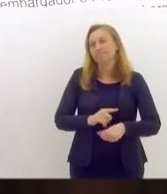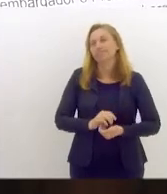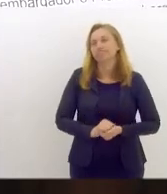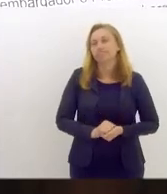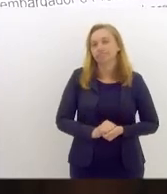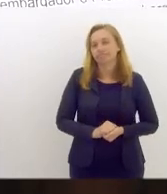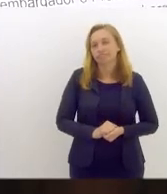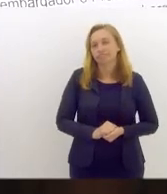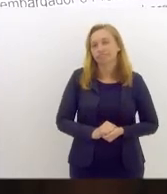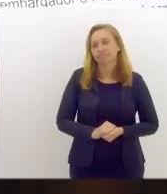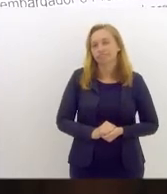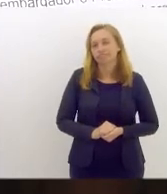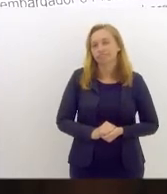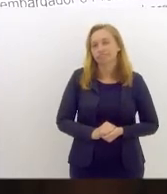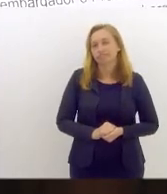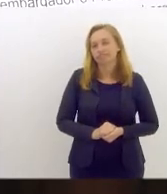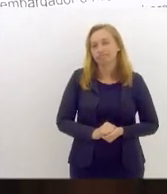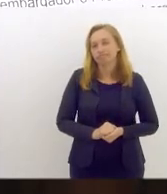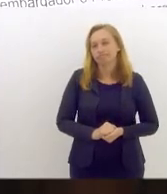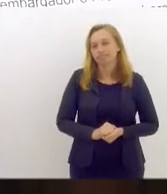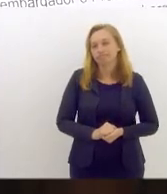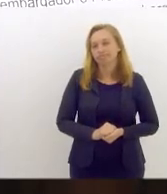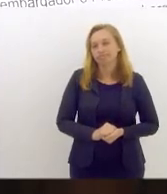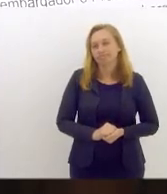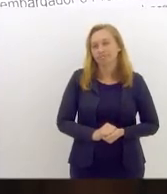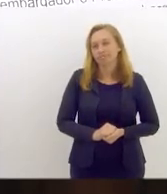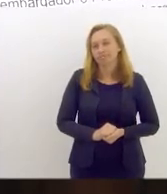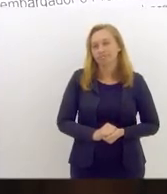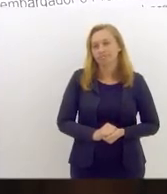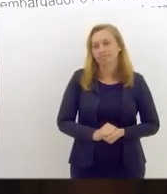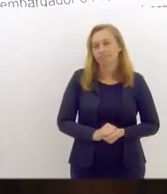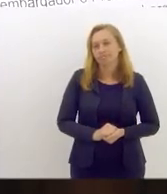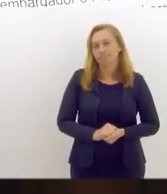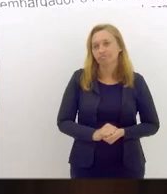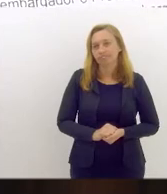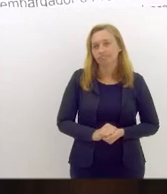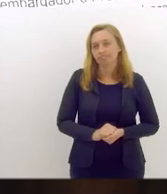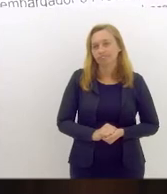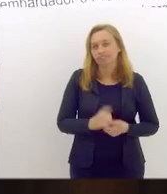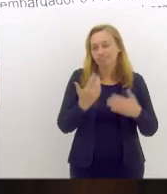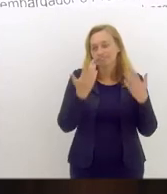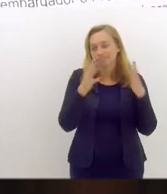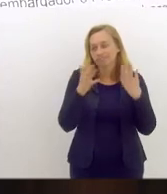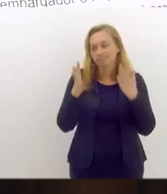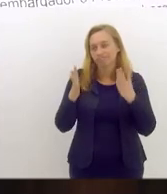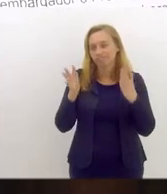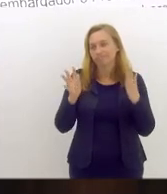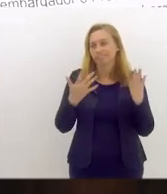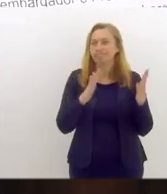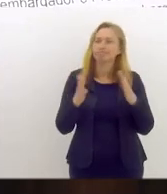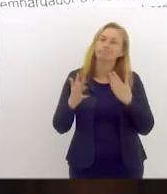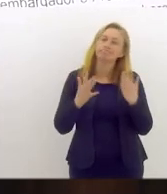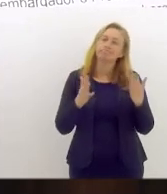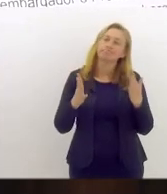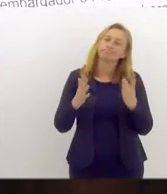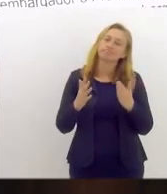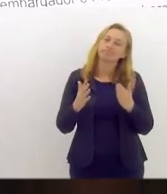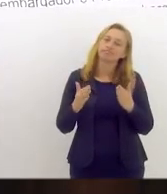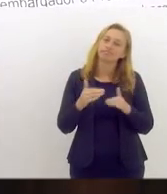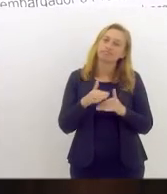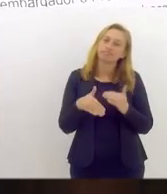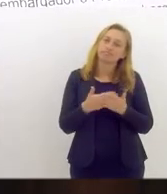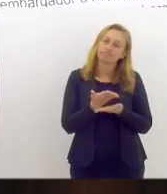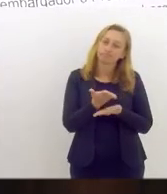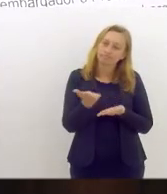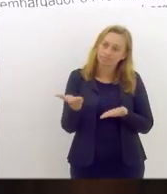que vocês estão sentindo hoje e portanto são nossos Parabéns todos aqui parabeniza-os e